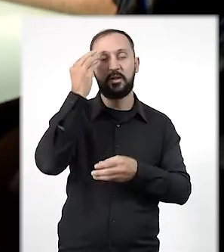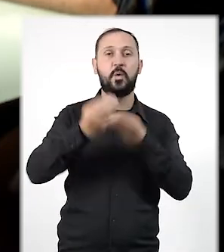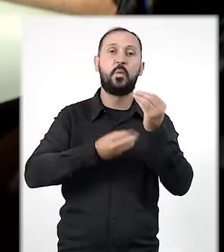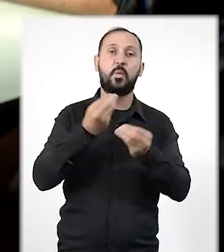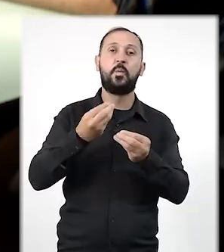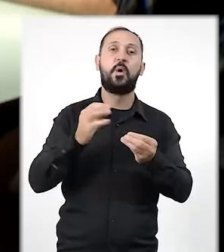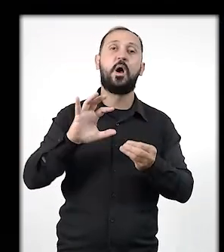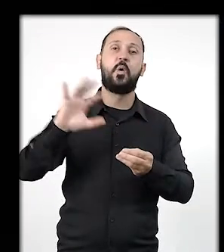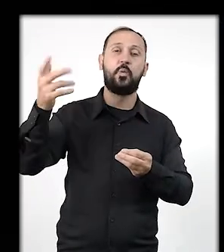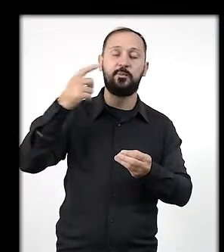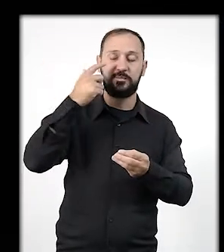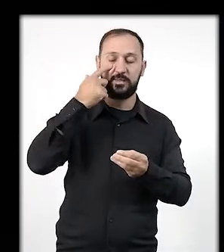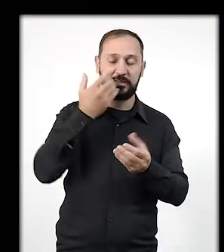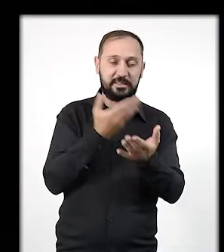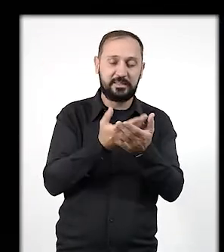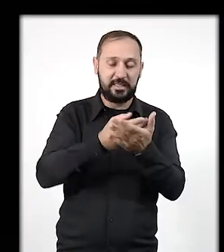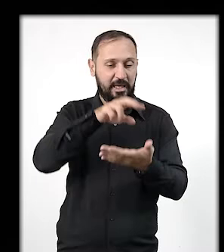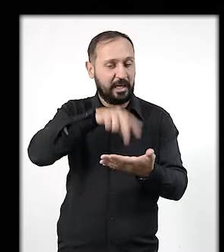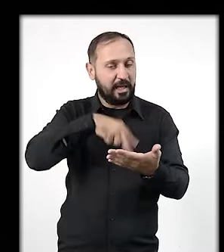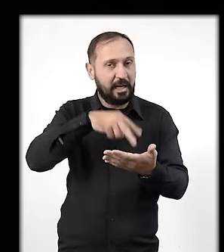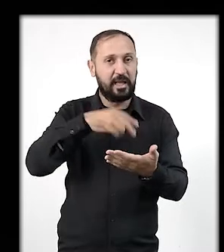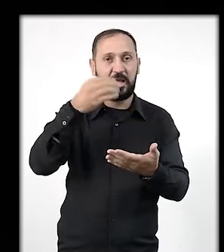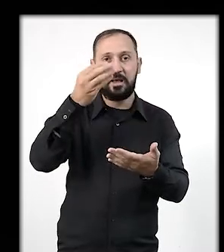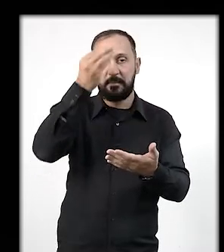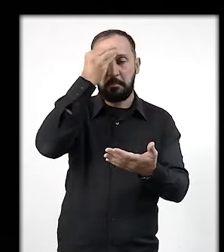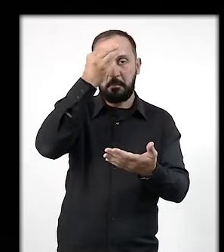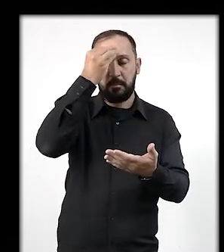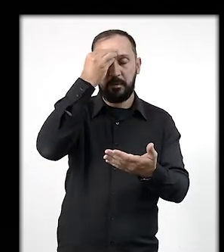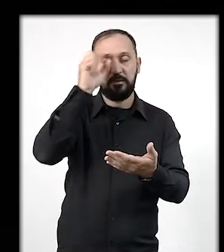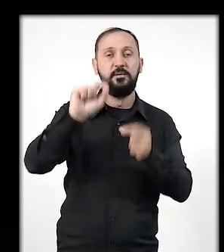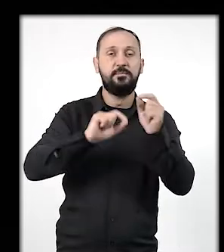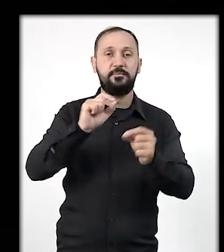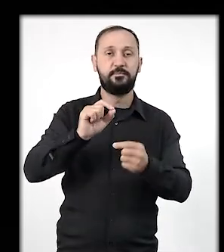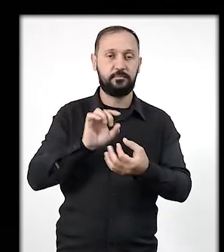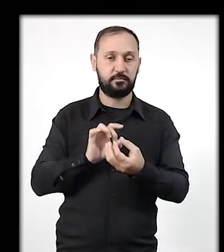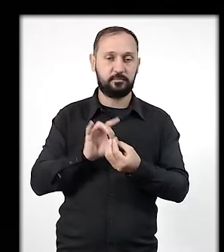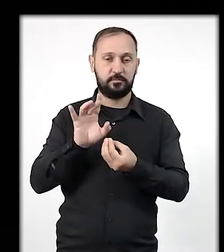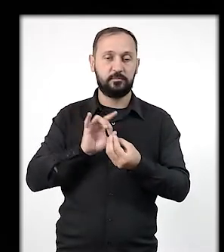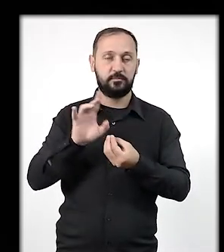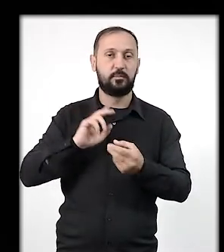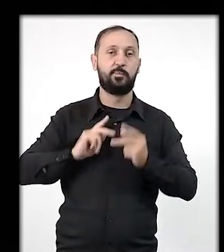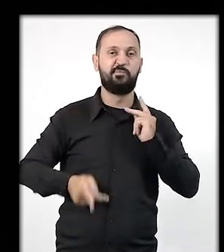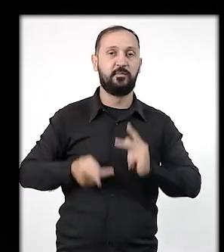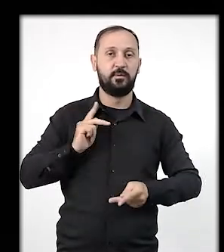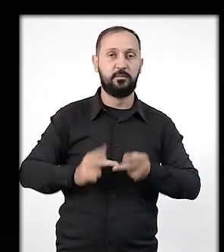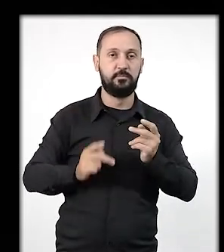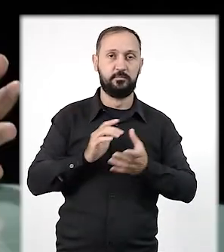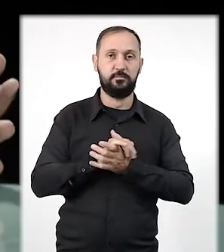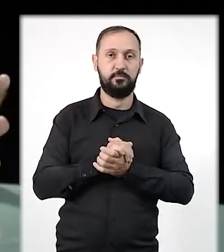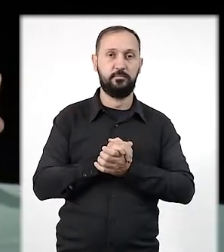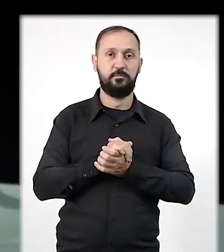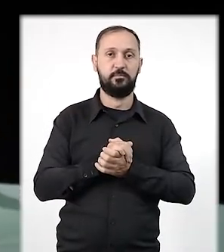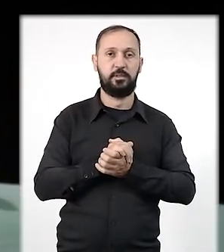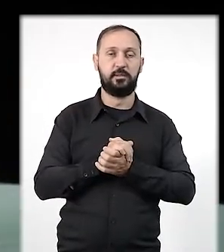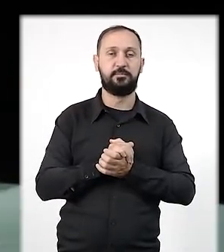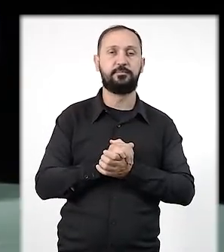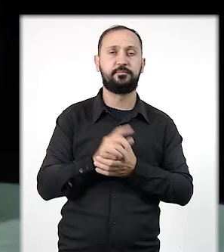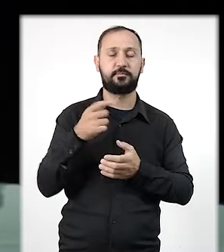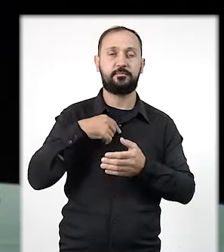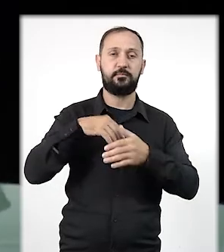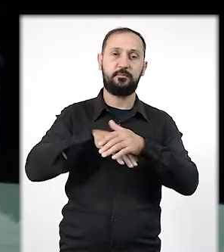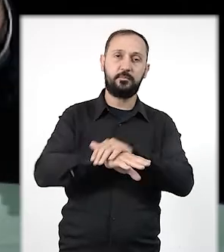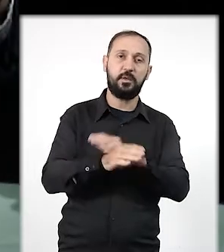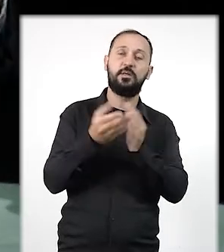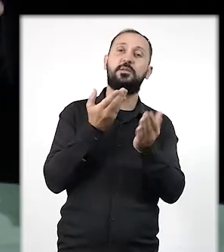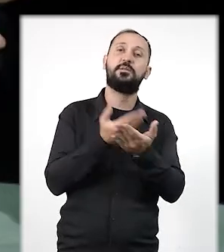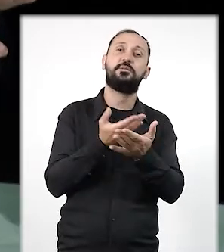entender até essa questão hormonal para estudar os comportamentos para o meio ambiente e tal. Você teve que se